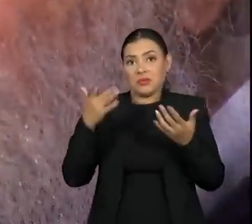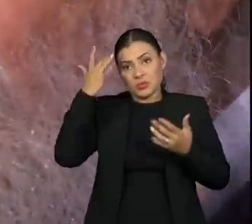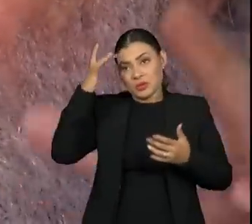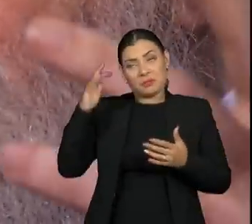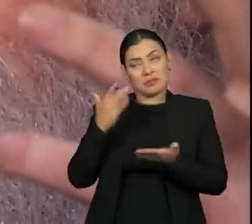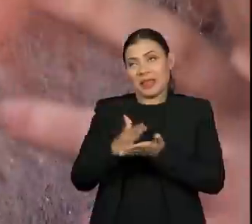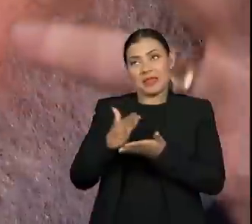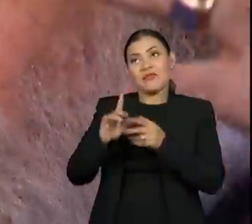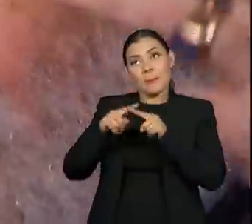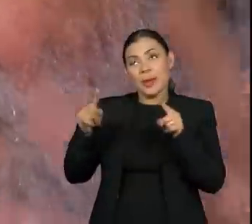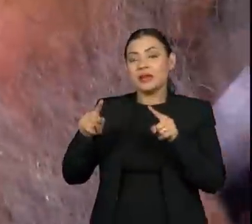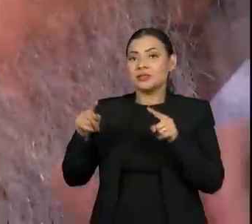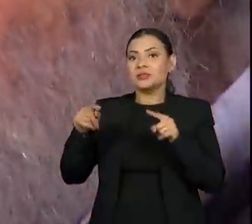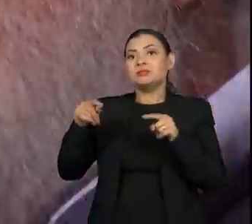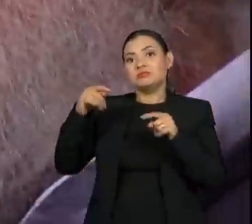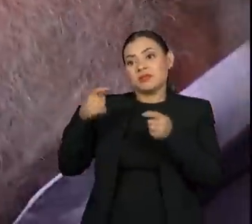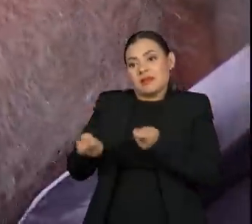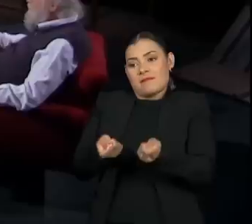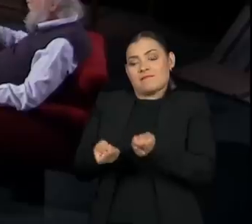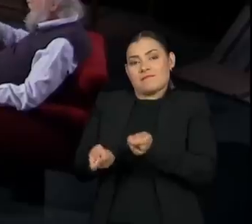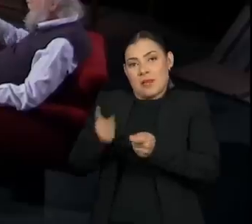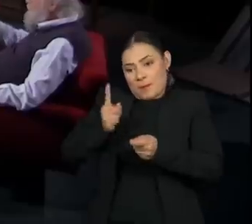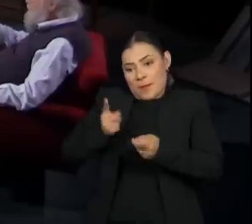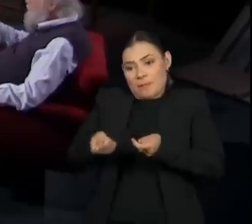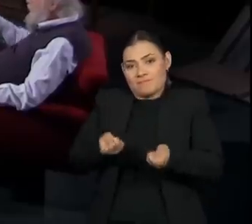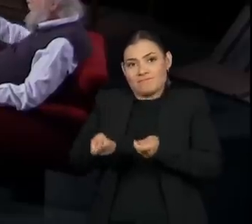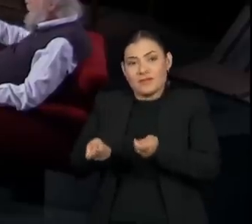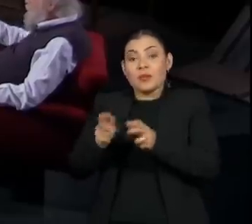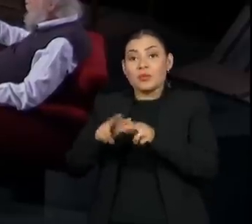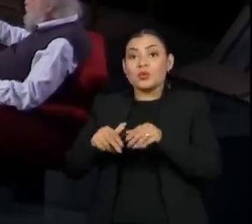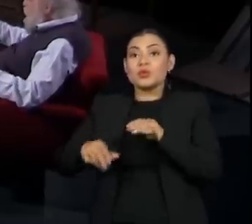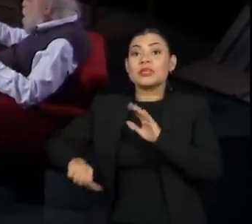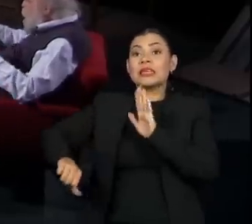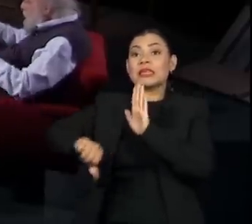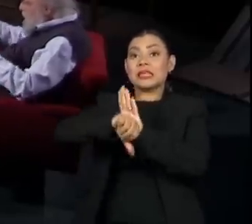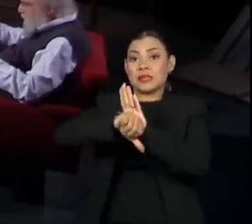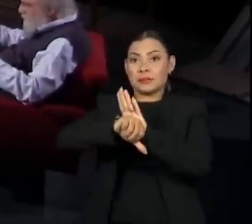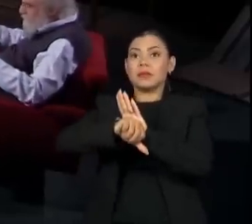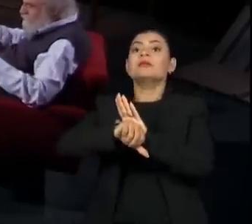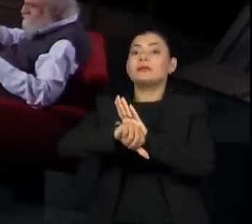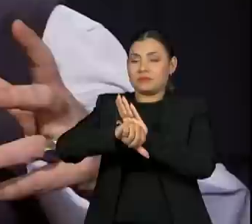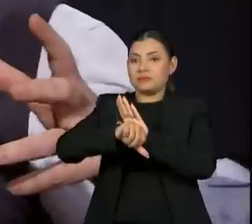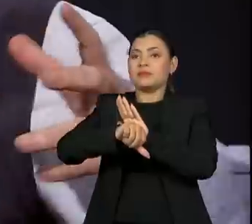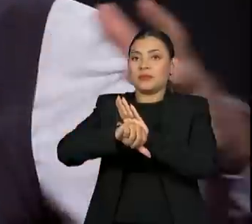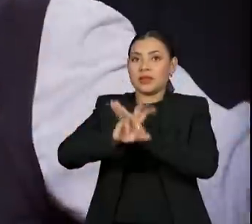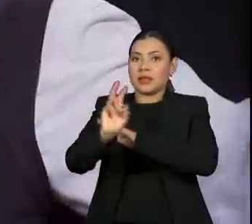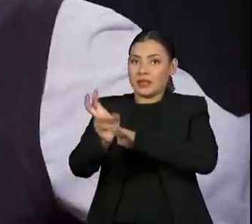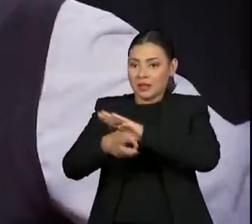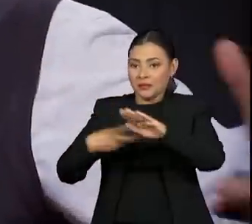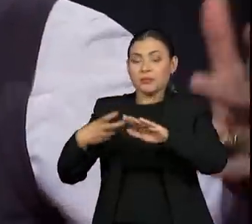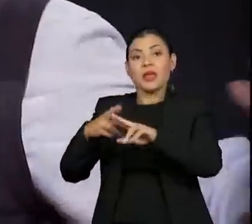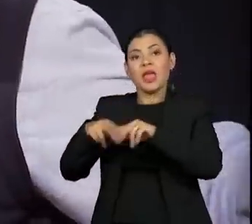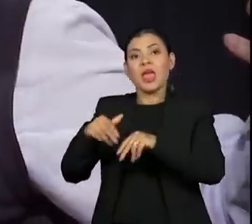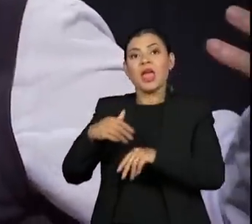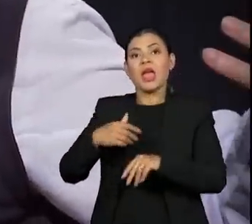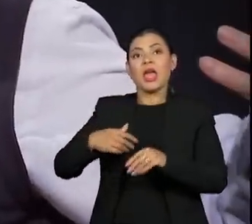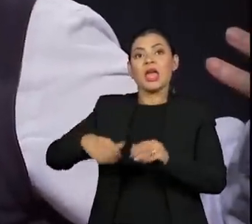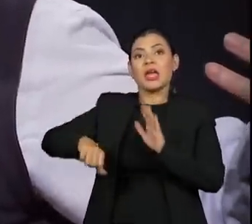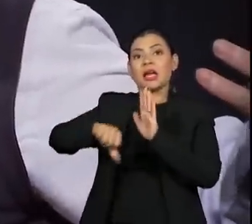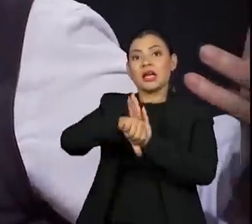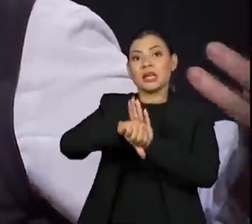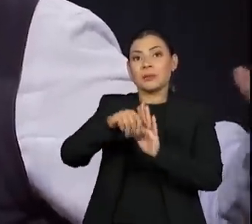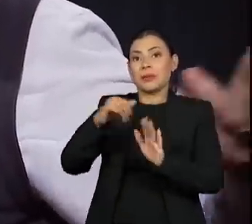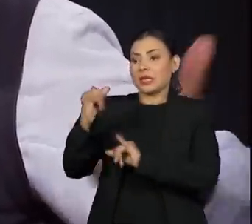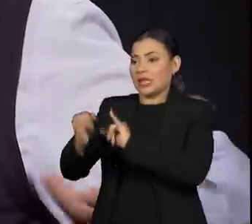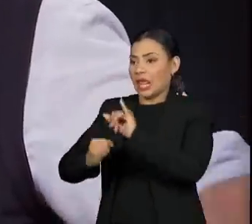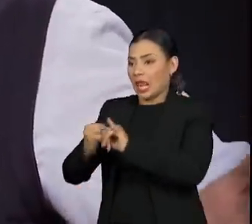ele não terá visto com governança Então quando você fala crime cibernéticos algum crime de governo isso que é um